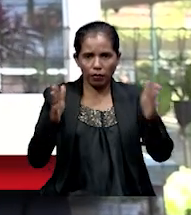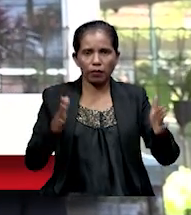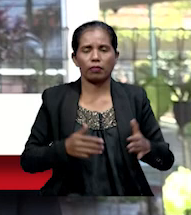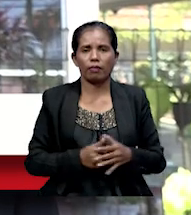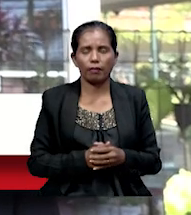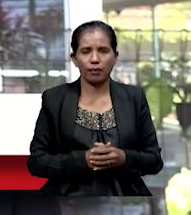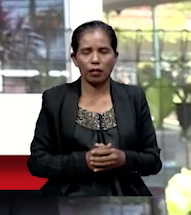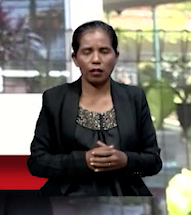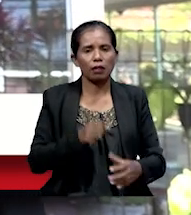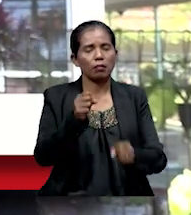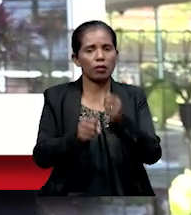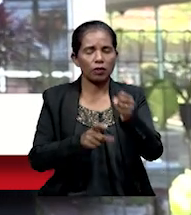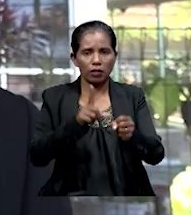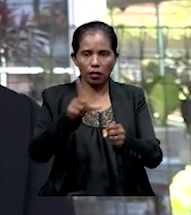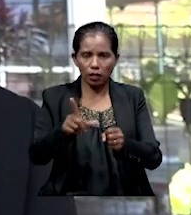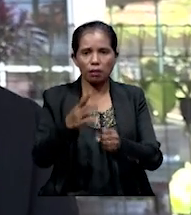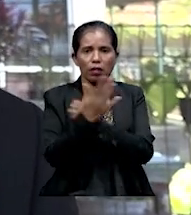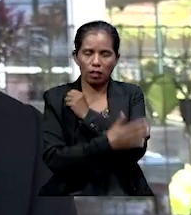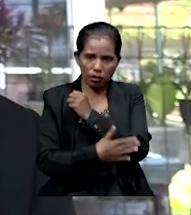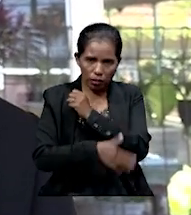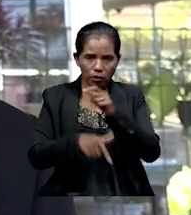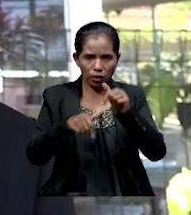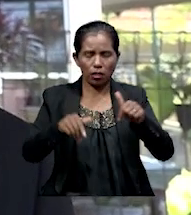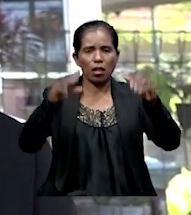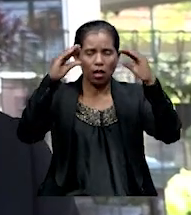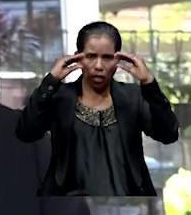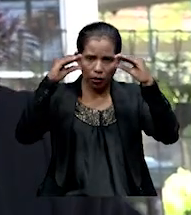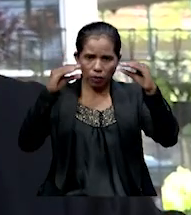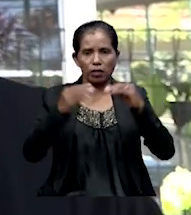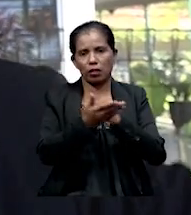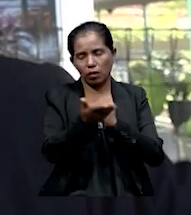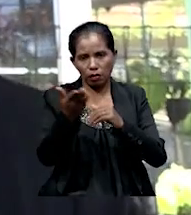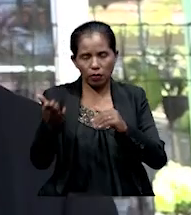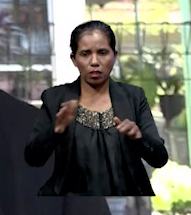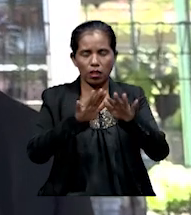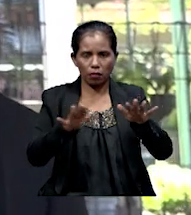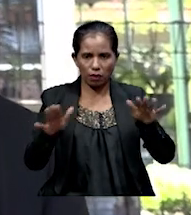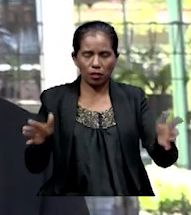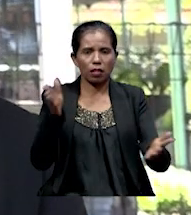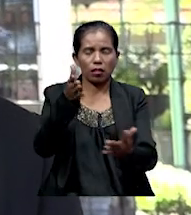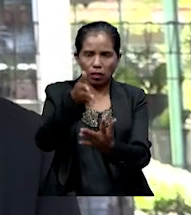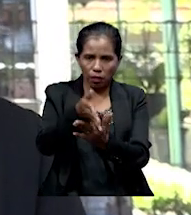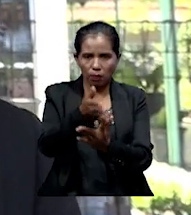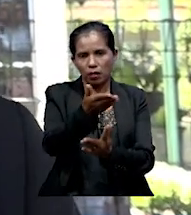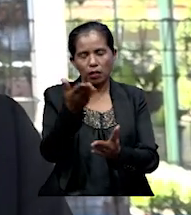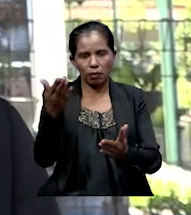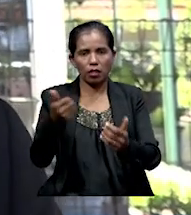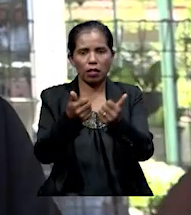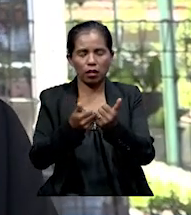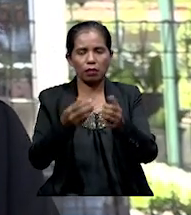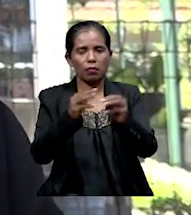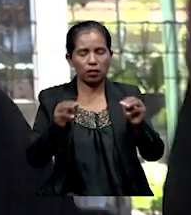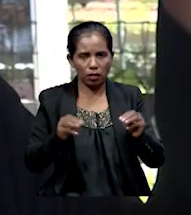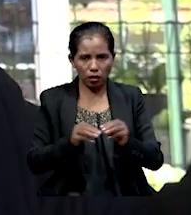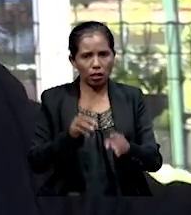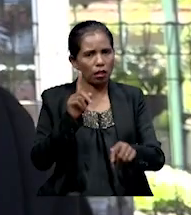Ba sociedade, ba rei, a tua honorim, imenia, labare Sira, metama, imenia. A tu labele usa